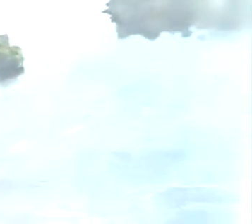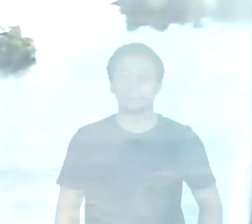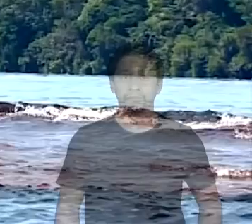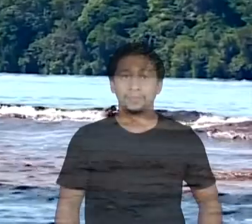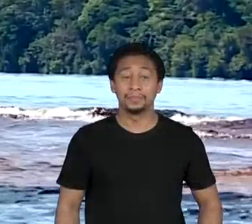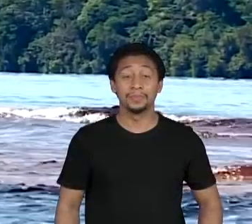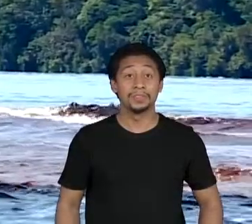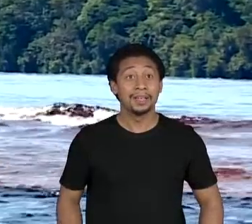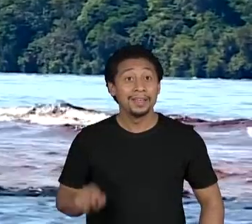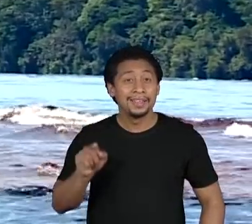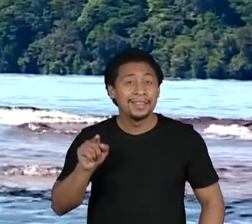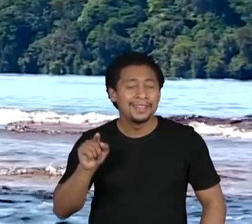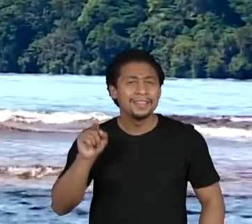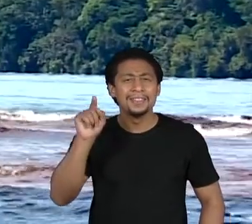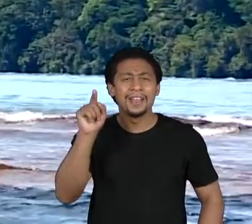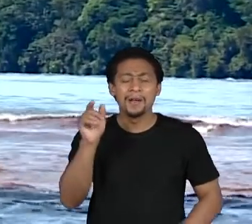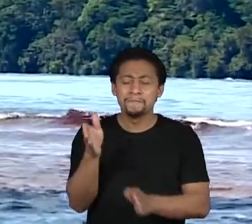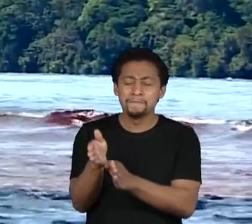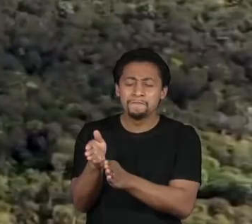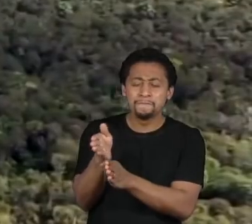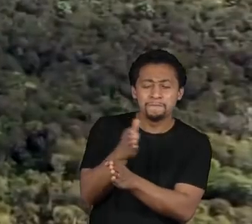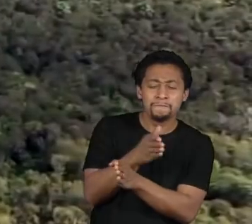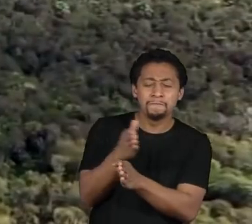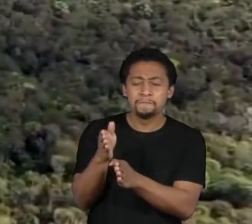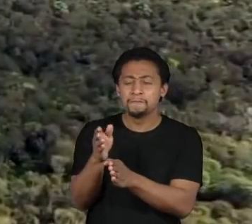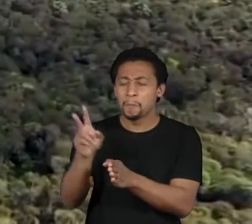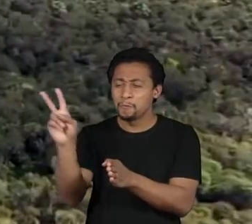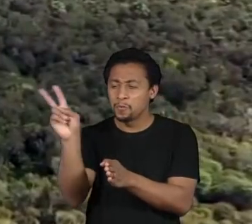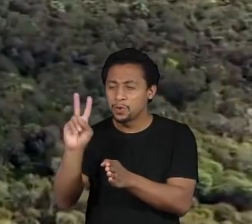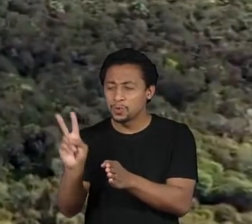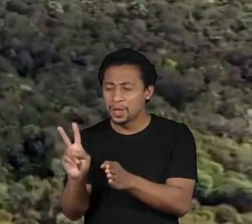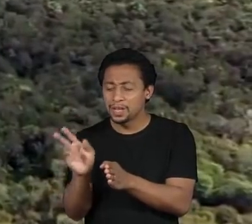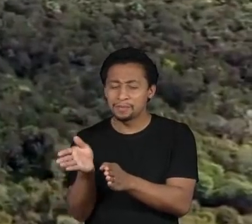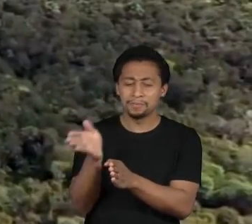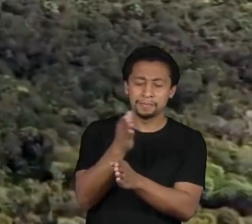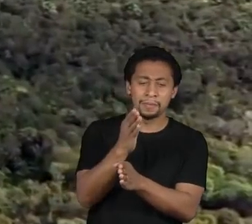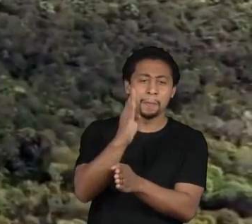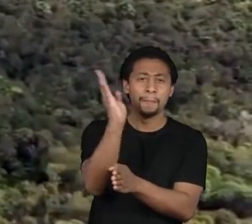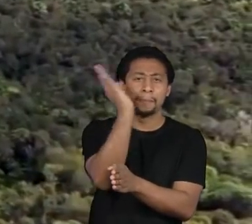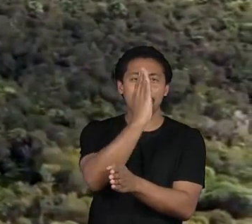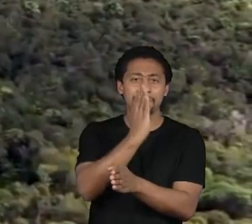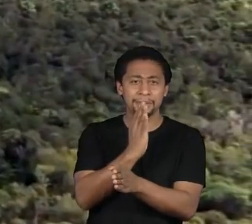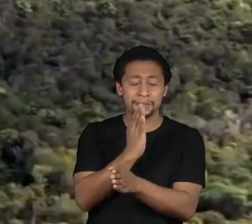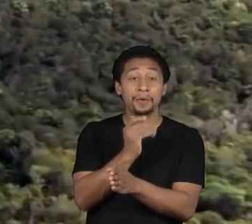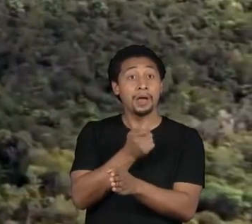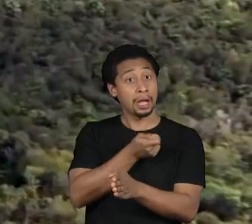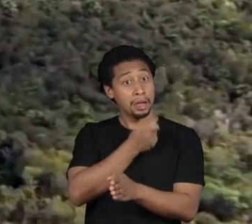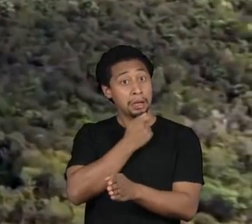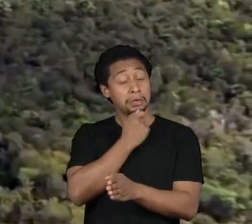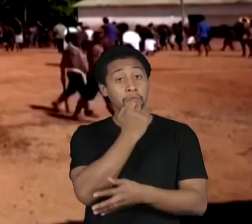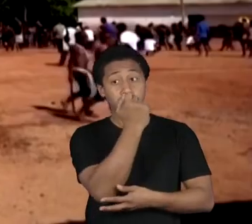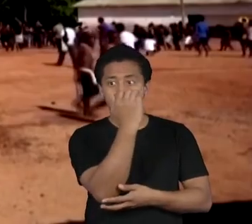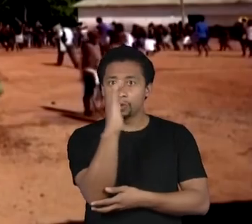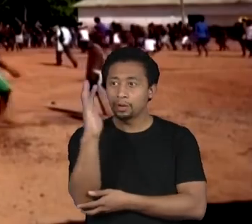Lá onde o Brasil e a Venezuela se encontram, é lar de uma floresta ainda preservada.